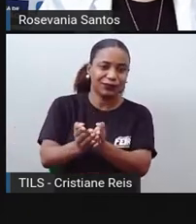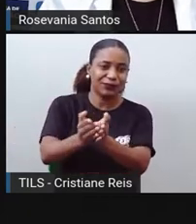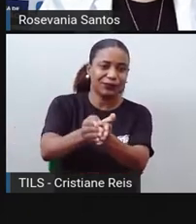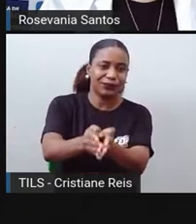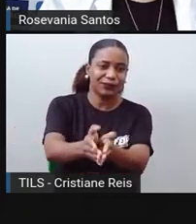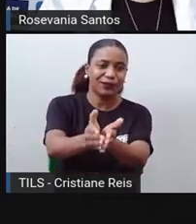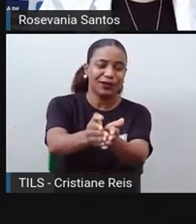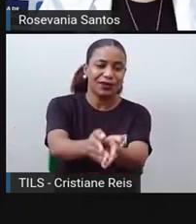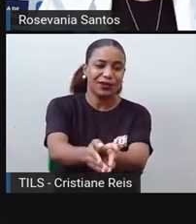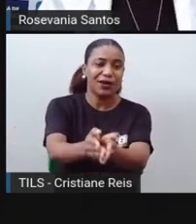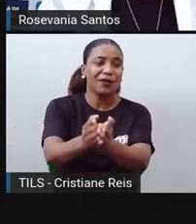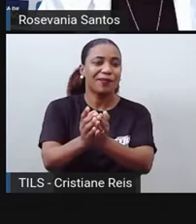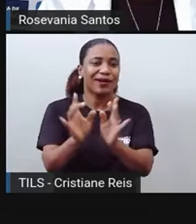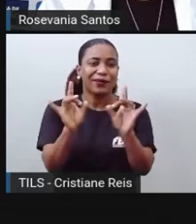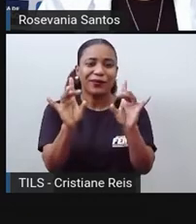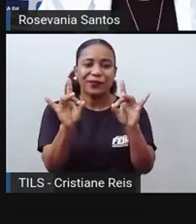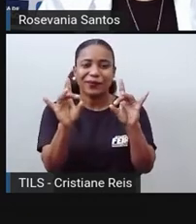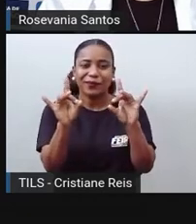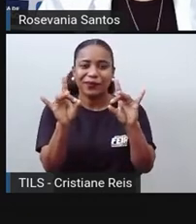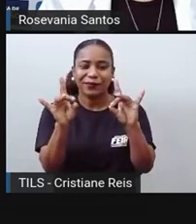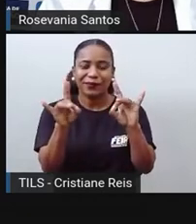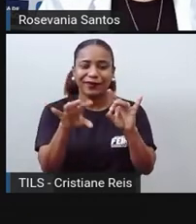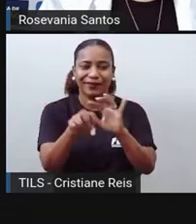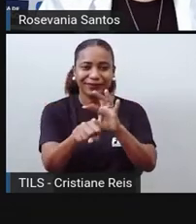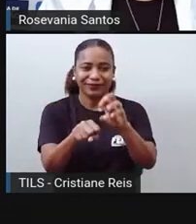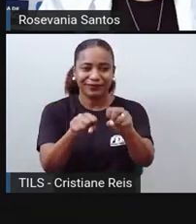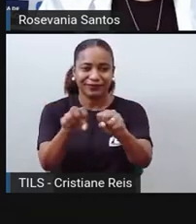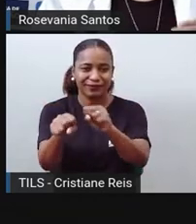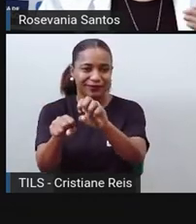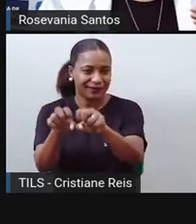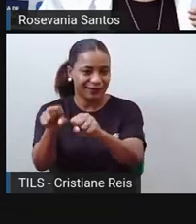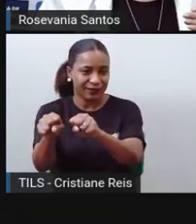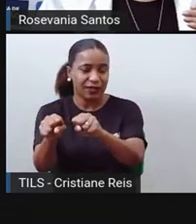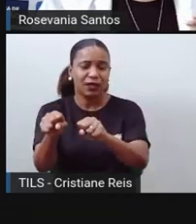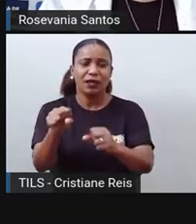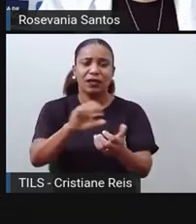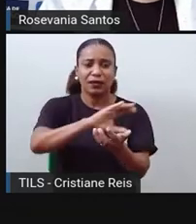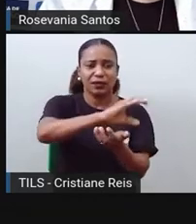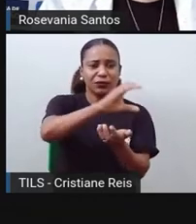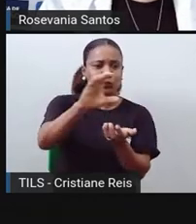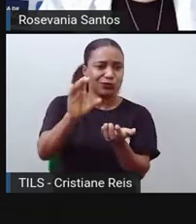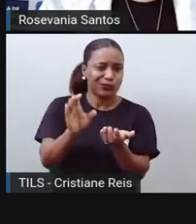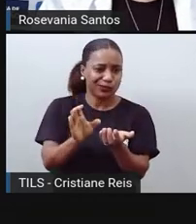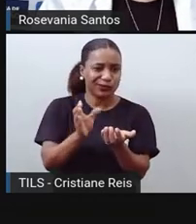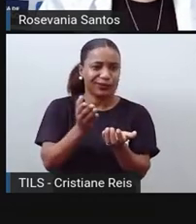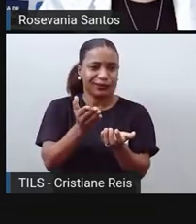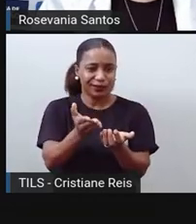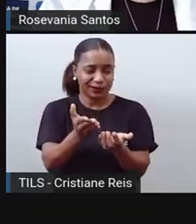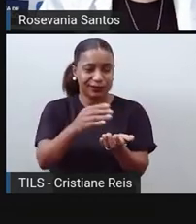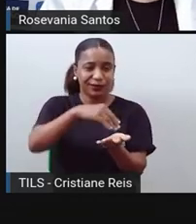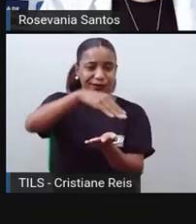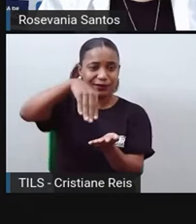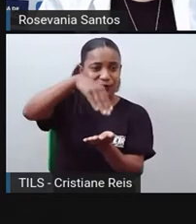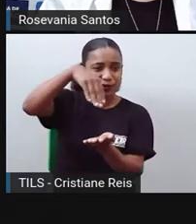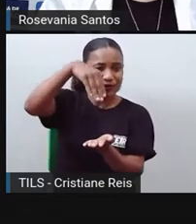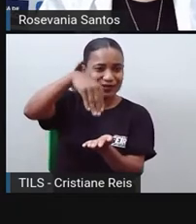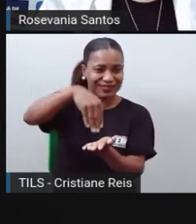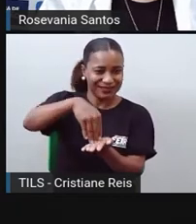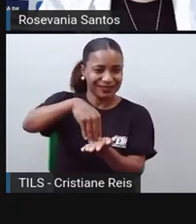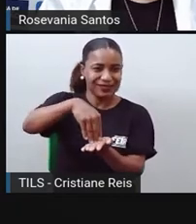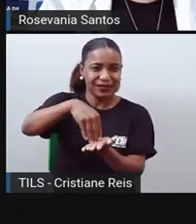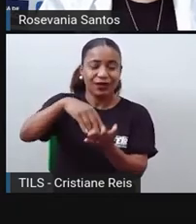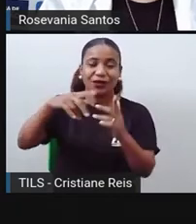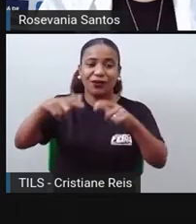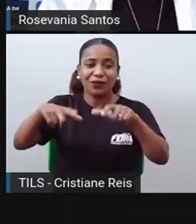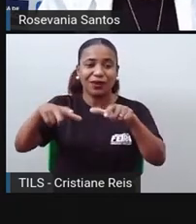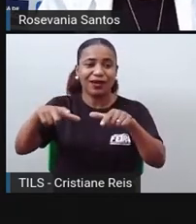o Oriente Médio, que, na realidade, quando a gente faz a divisão, é uma região da Ásia, né? Ele